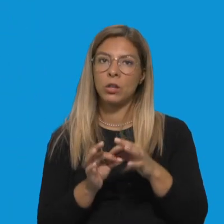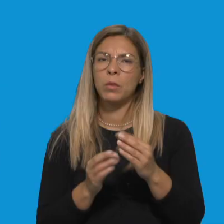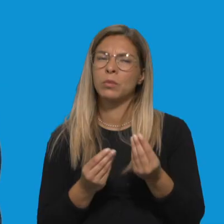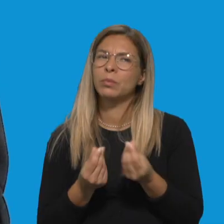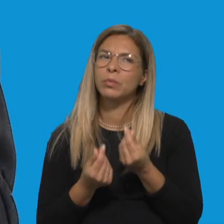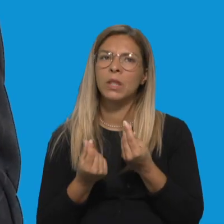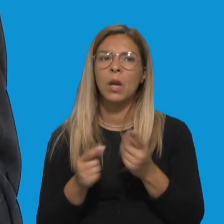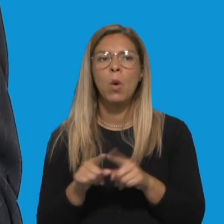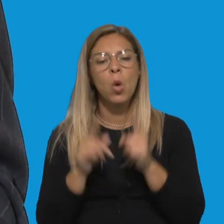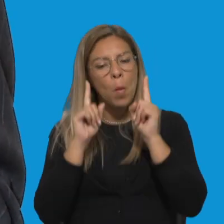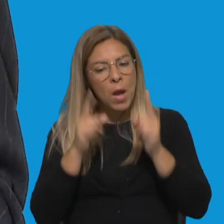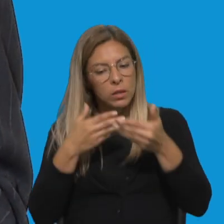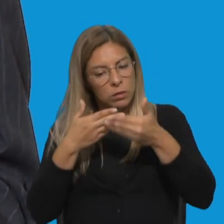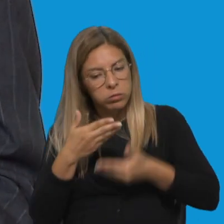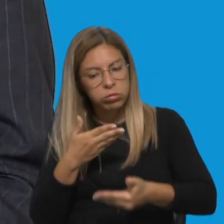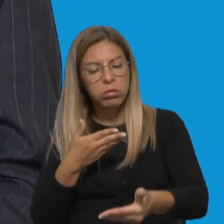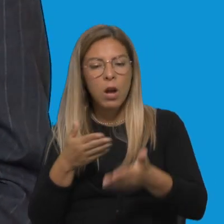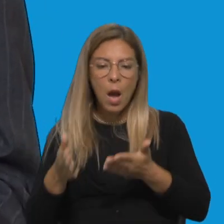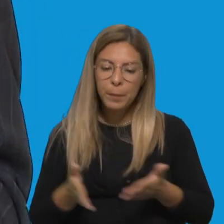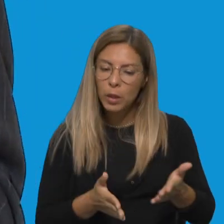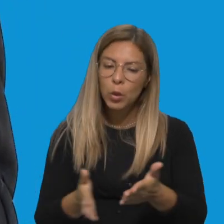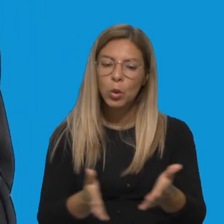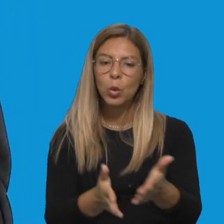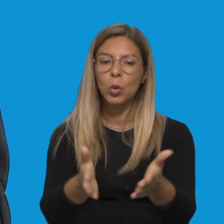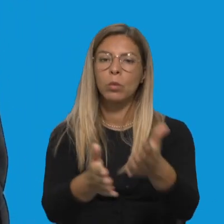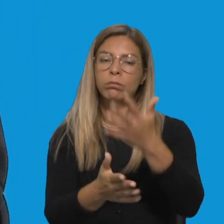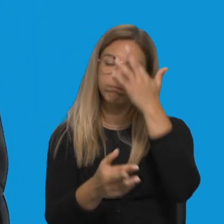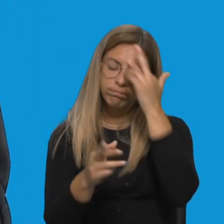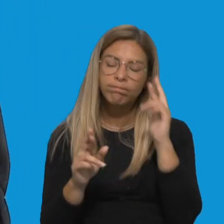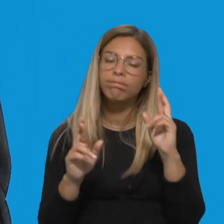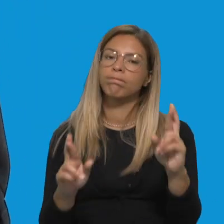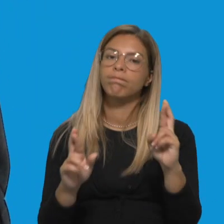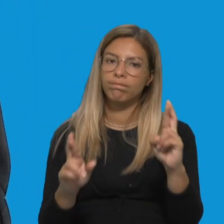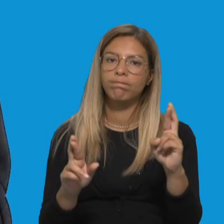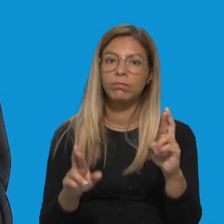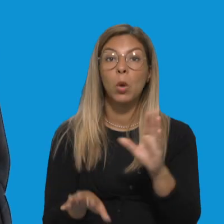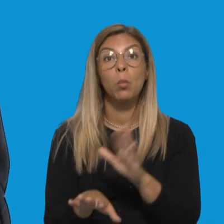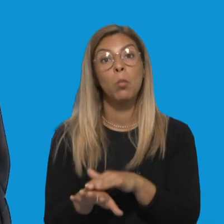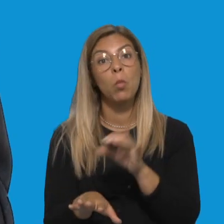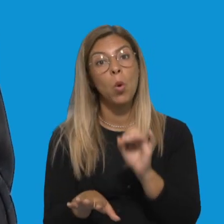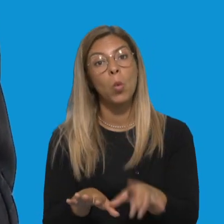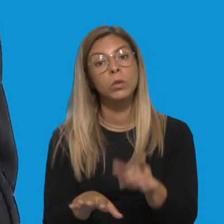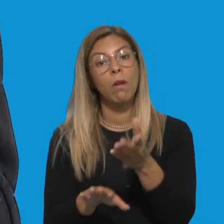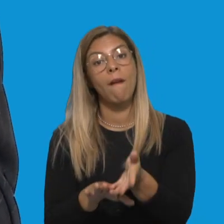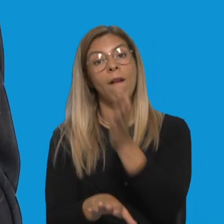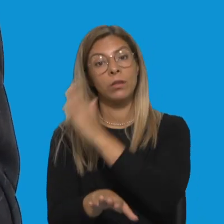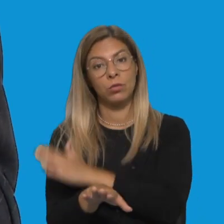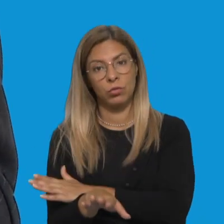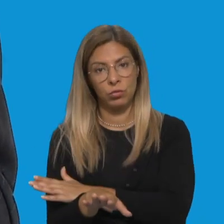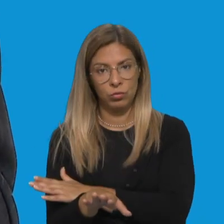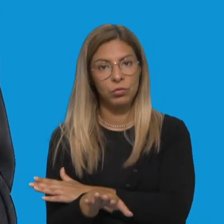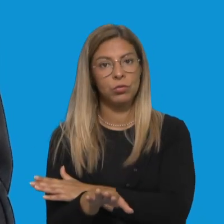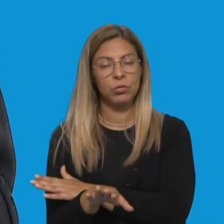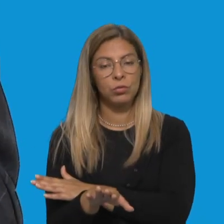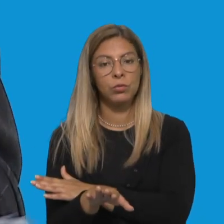o arranque desta caminhada de esperança na história. E é feita a partir das dinâmicas